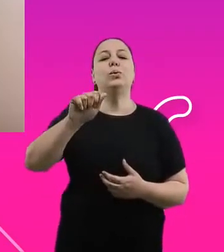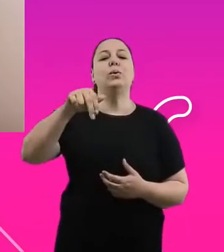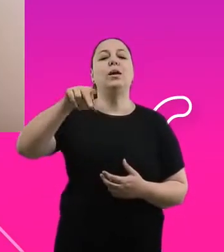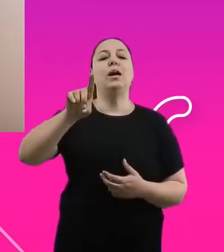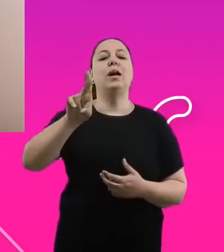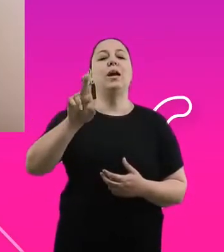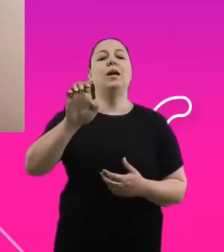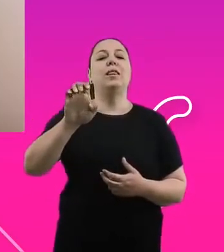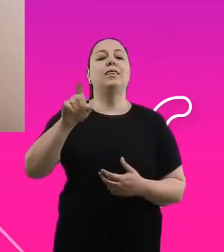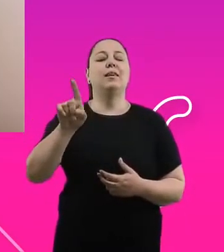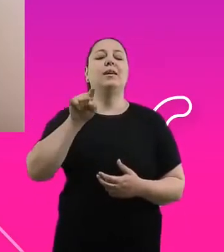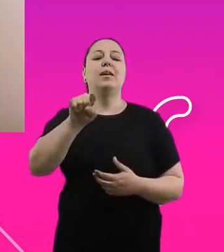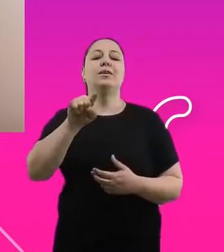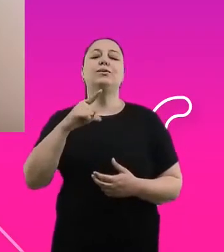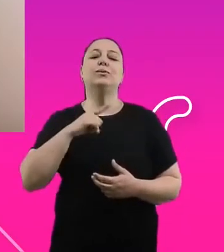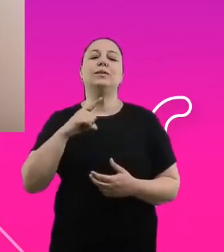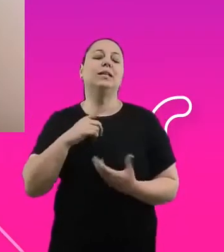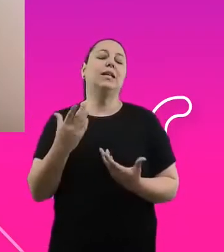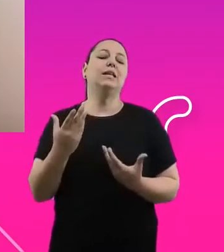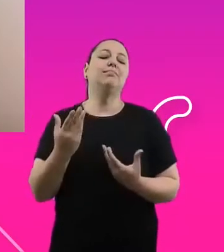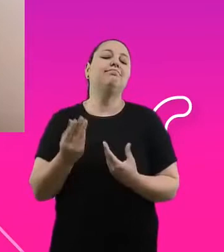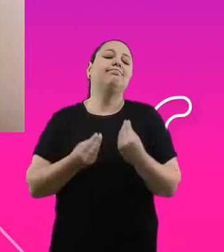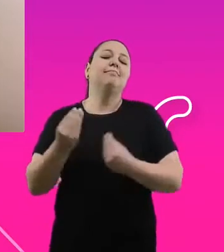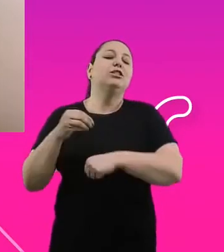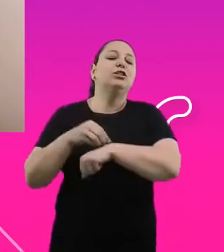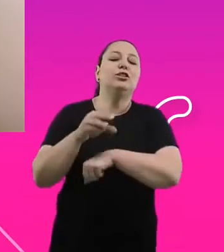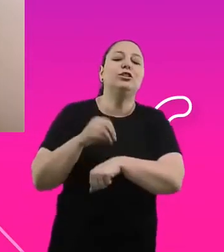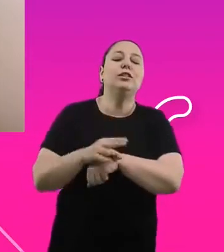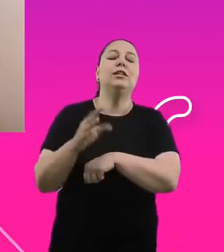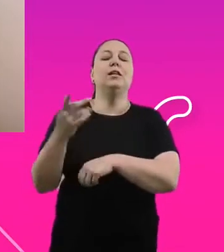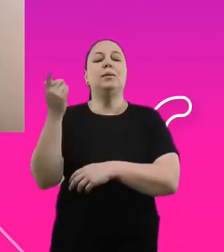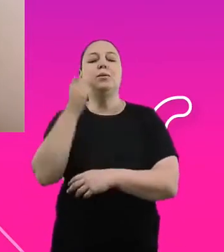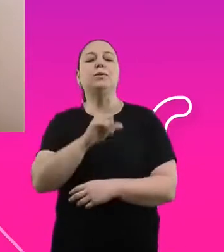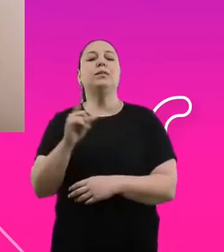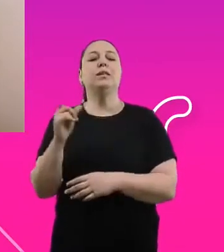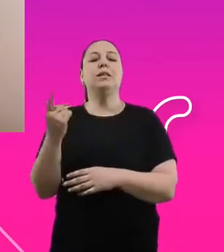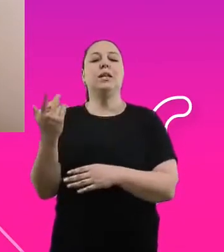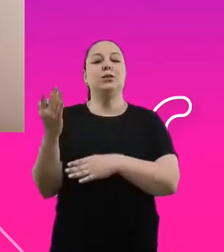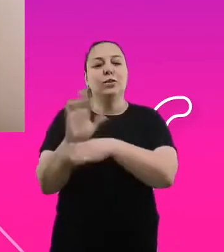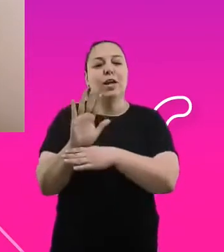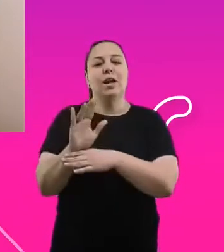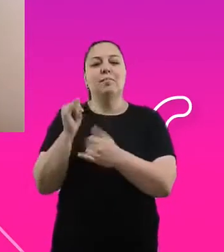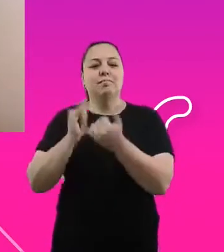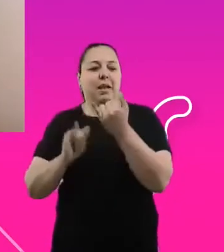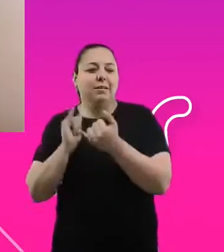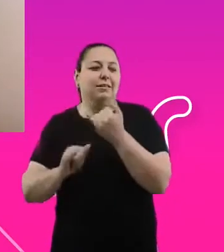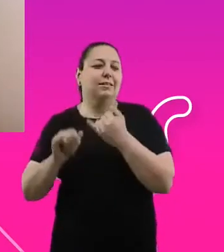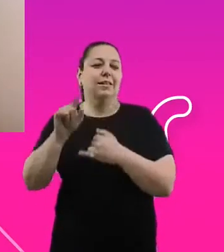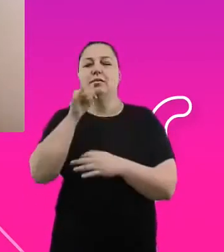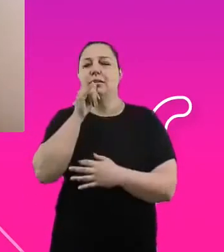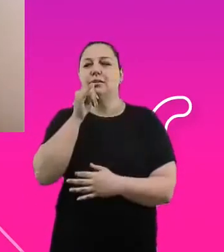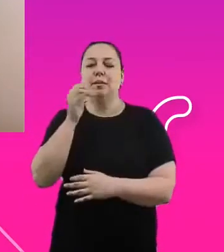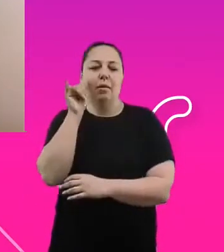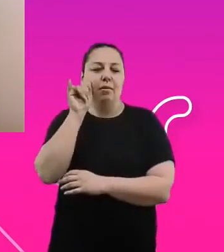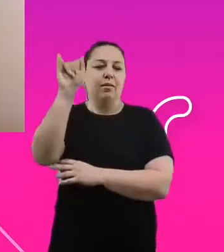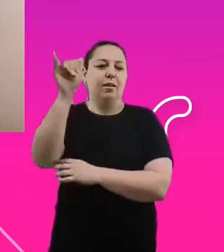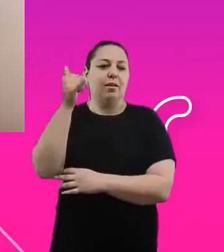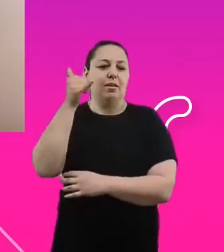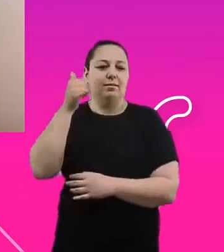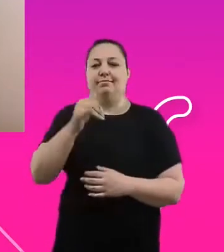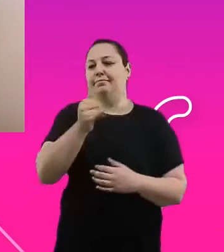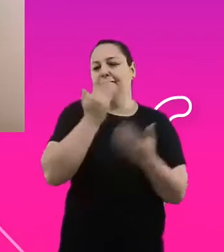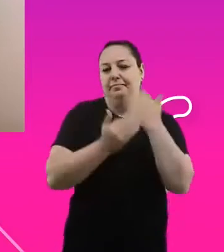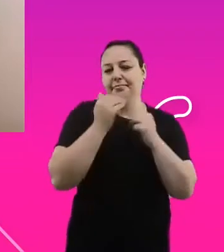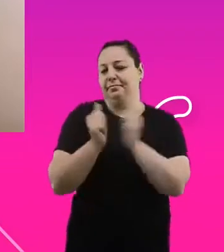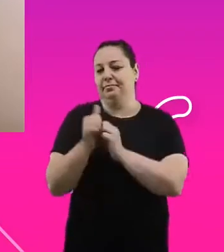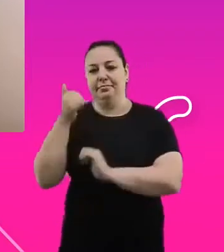digital mais consciente, alguma dica, alguma coisa que vocês fazem nesse estilo sem notificação, sem celular na hora da refeição, essa